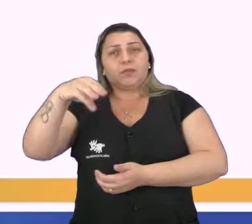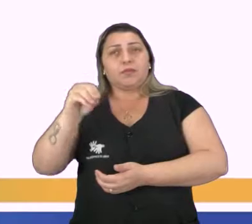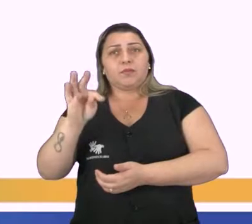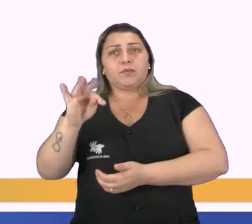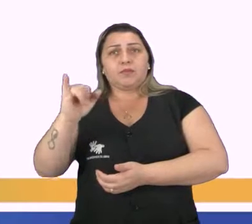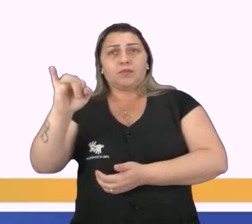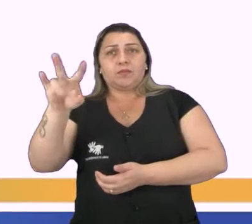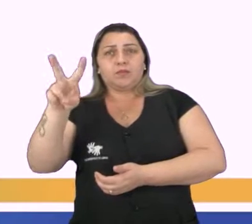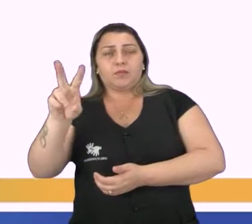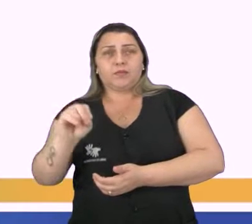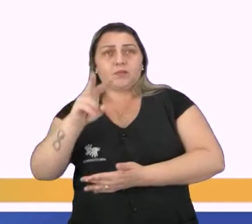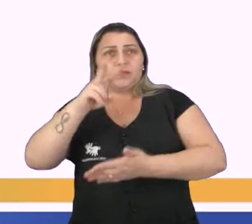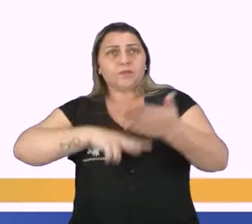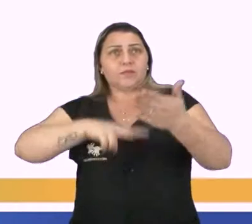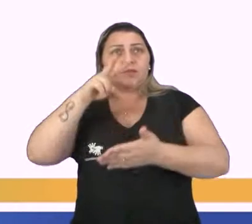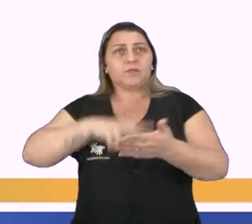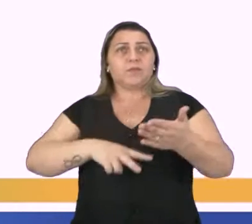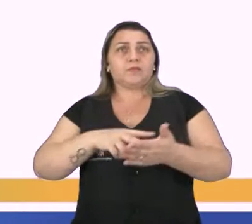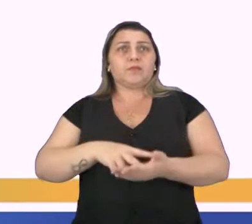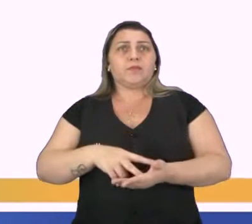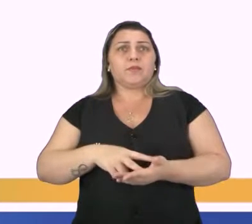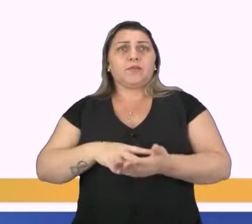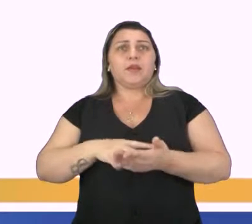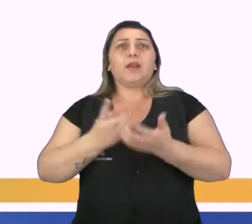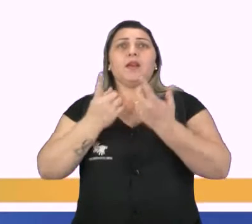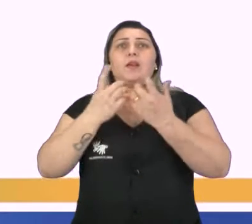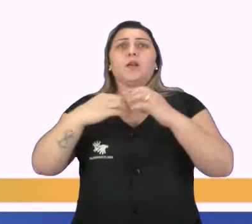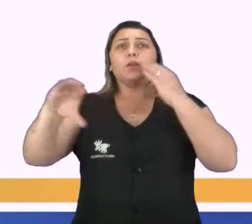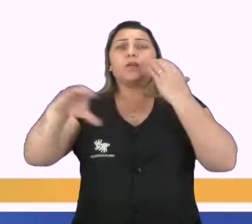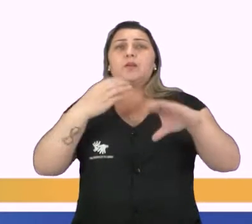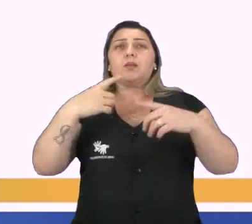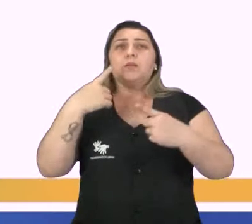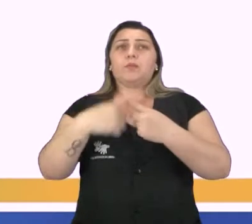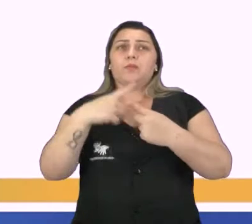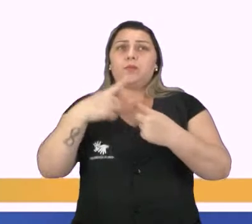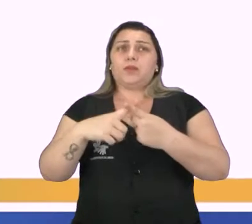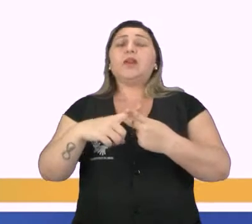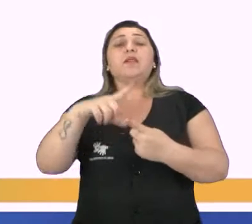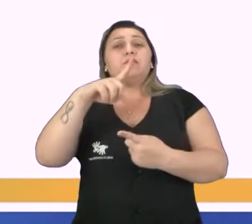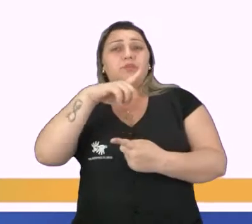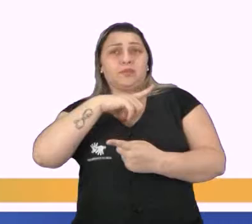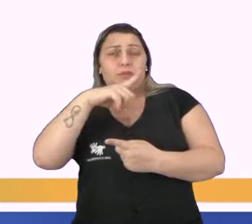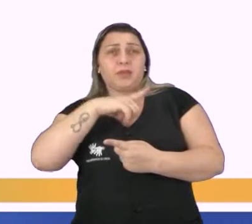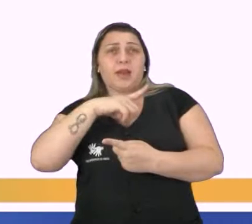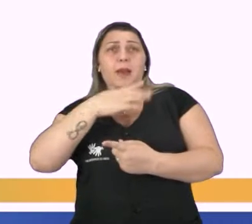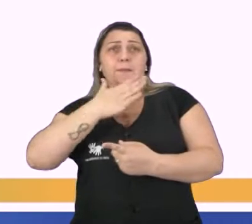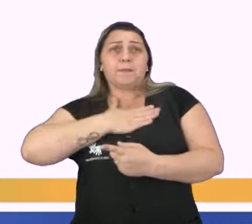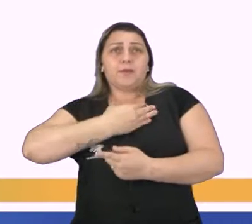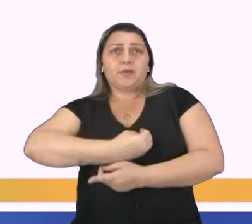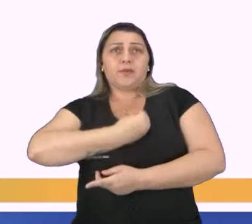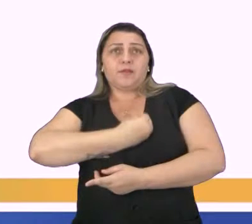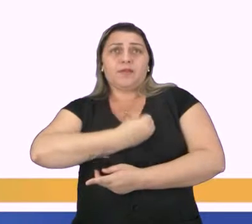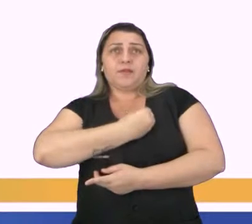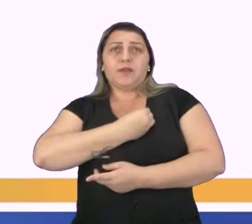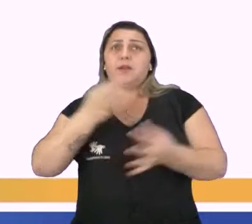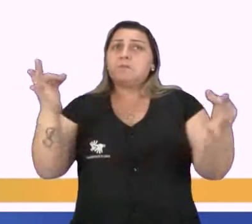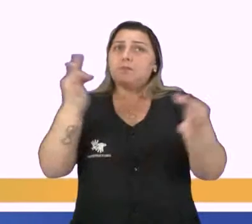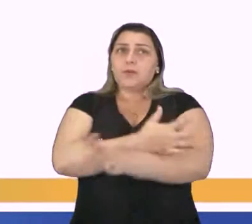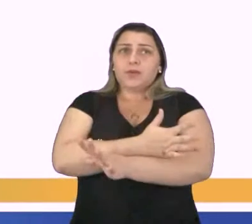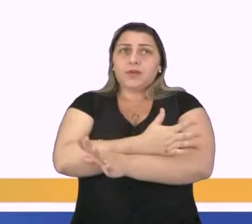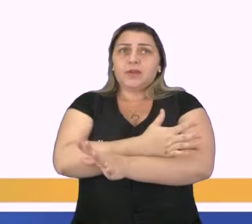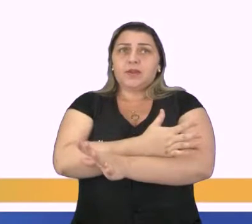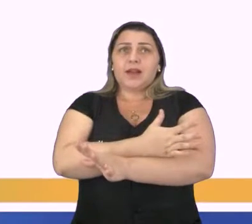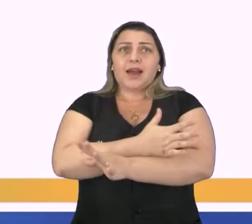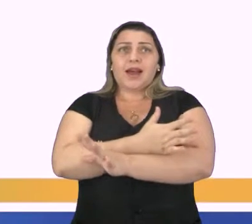Motivo. Acompanhem a leitura. Eu canto porque o instante existe e a minha vida está completa.